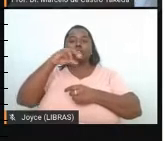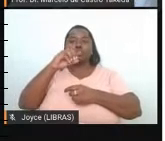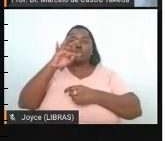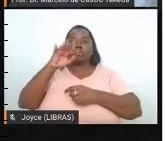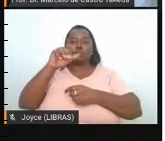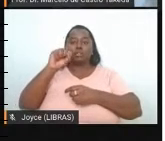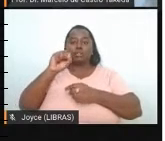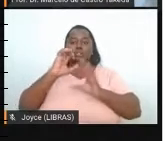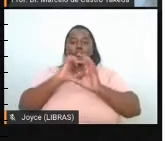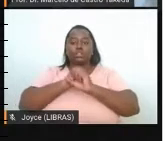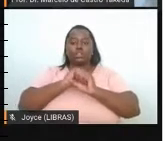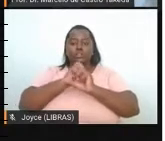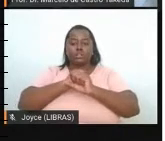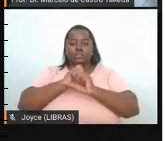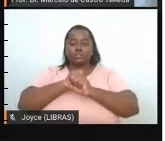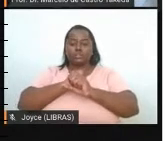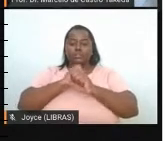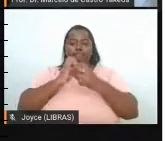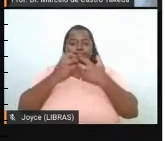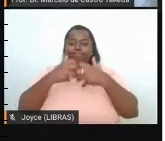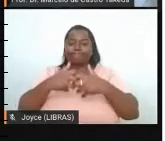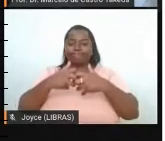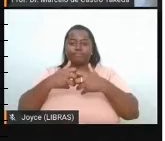determinada categoria.